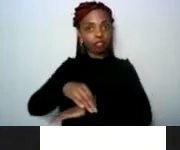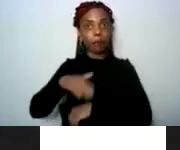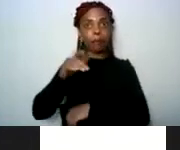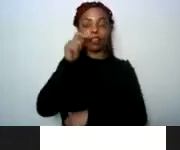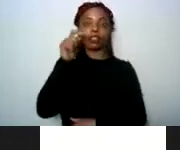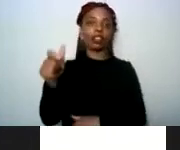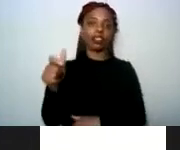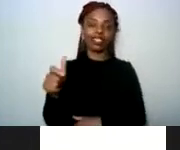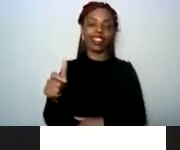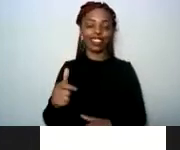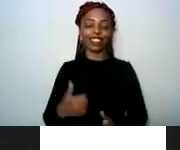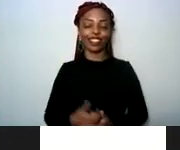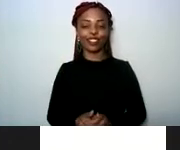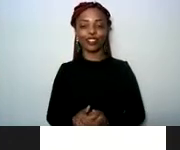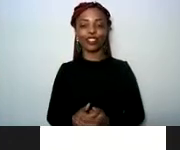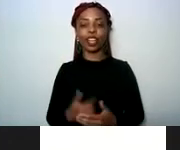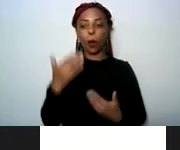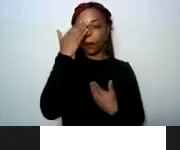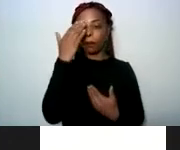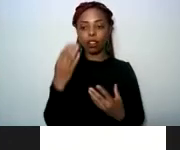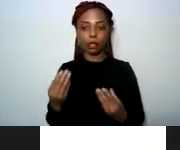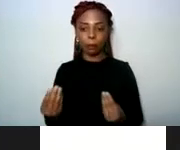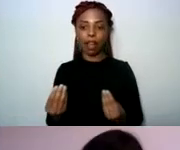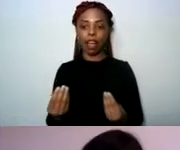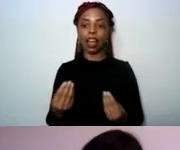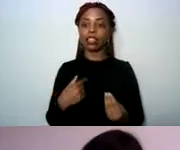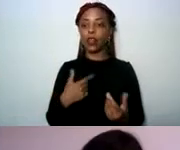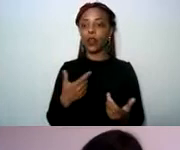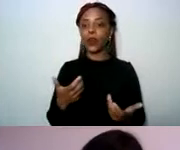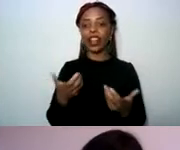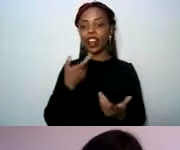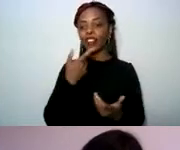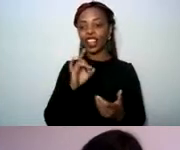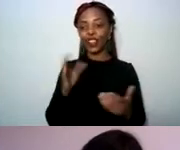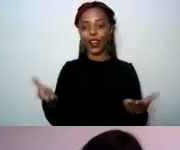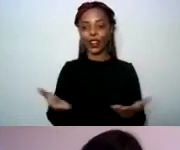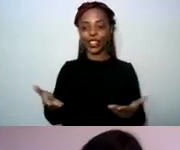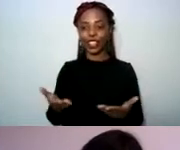agradeço muito era isso que eu tinha para falar hoje obrigada